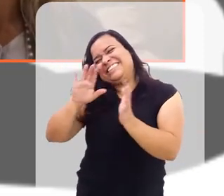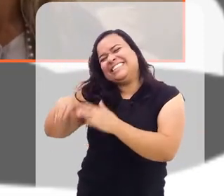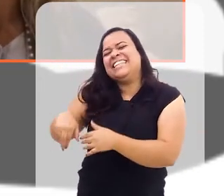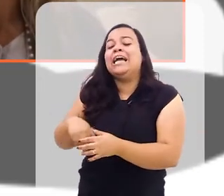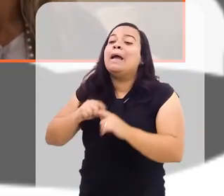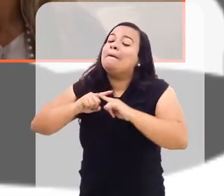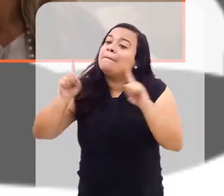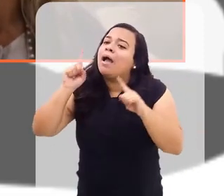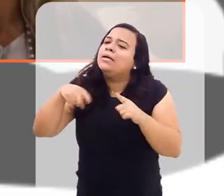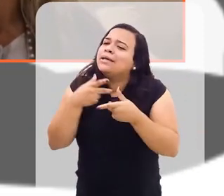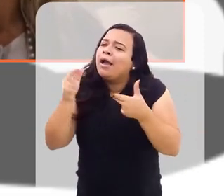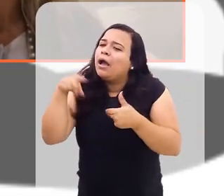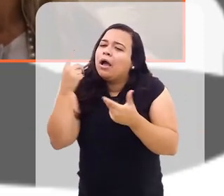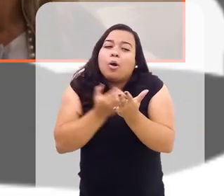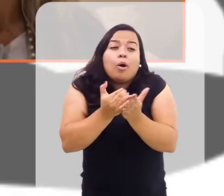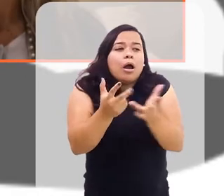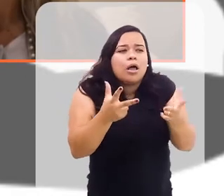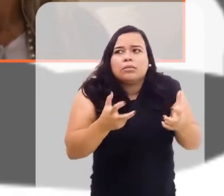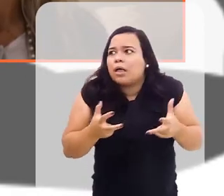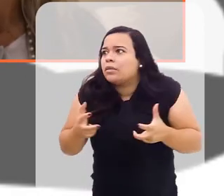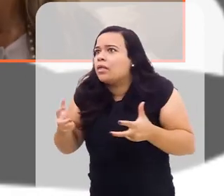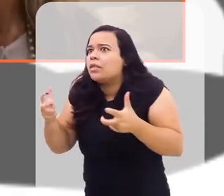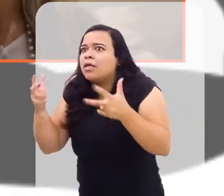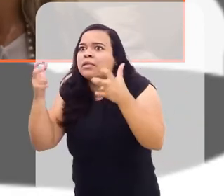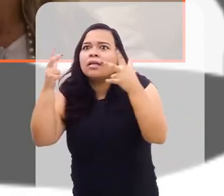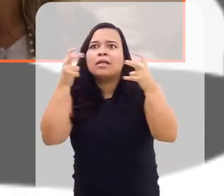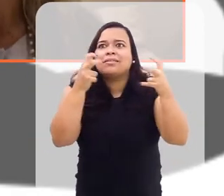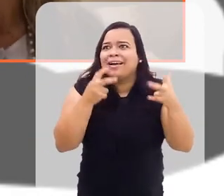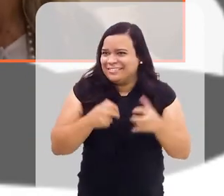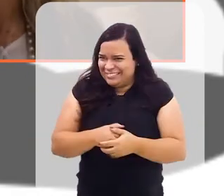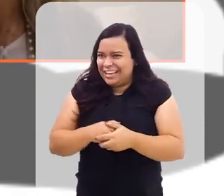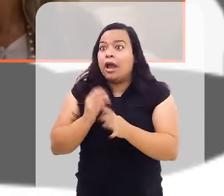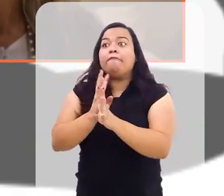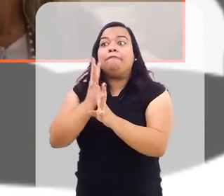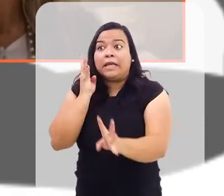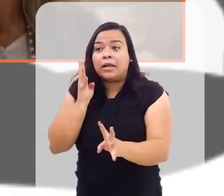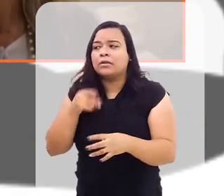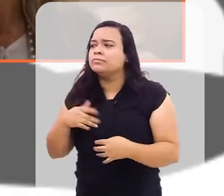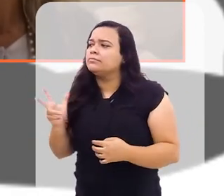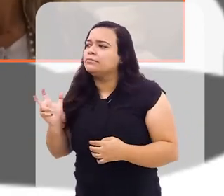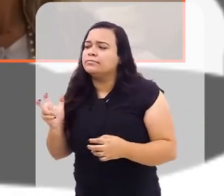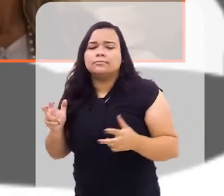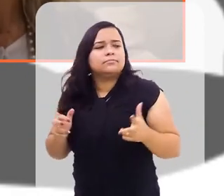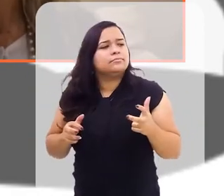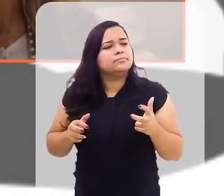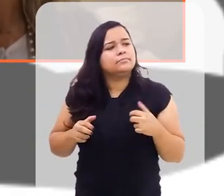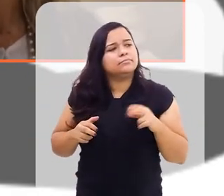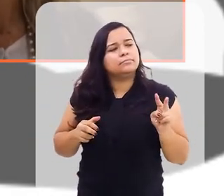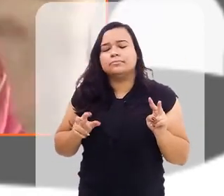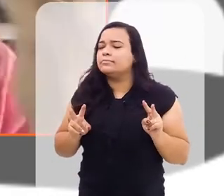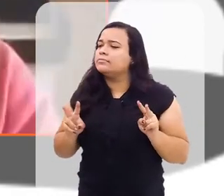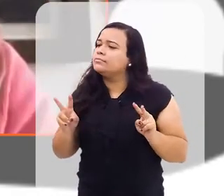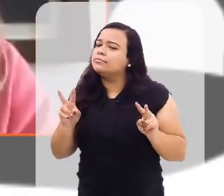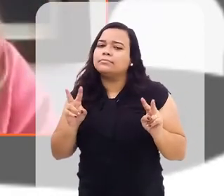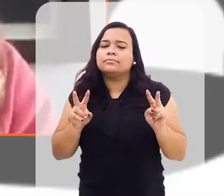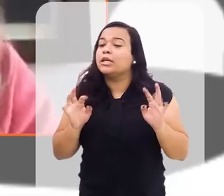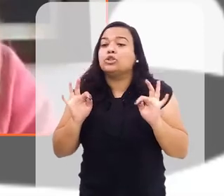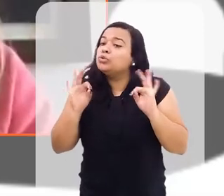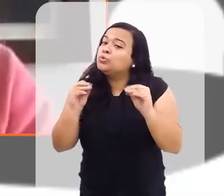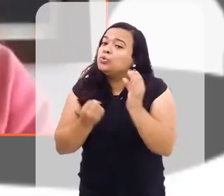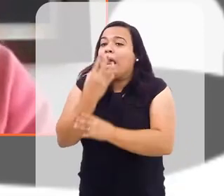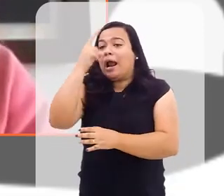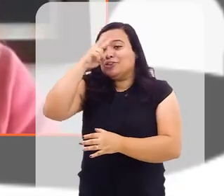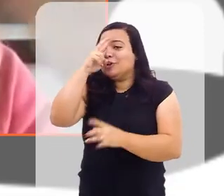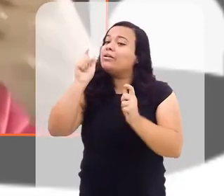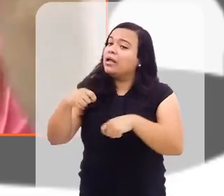Mas são coisas que a gente começa a perceber, sabe? A gente está numa fila, presta atenção nas pessoas que estão em volta, que tudo pode